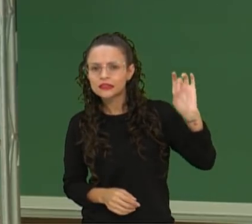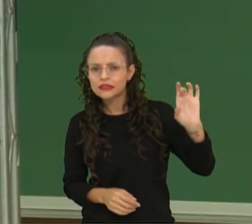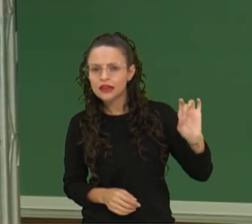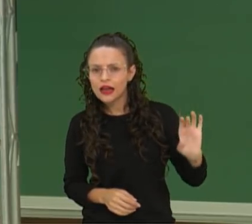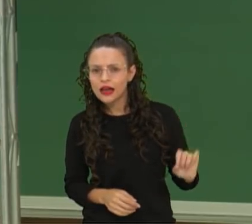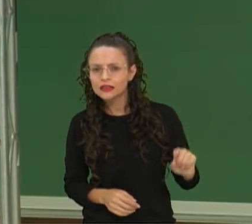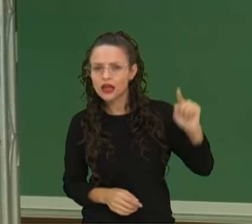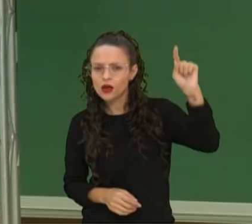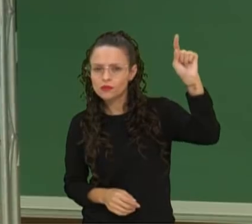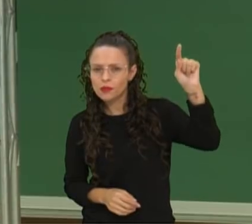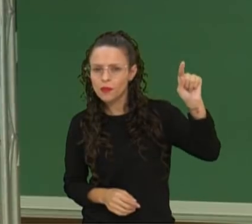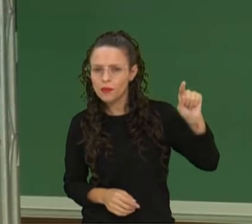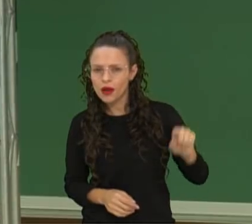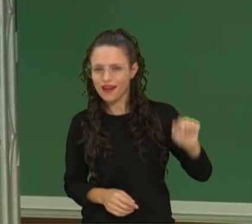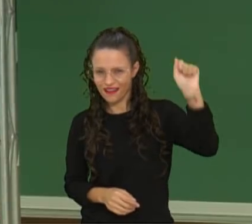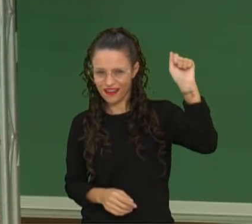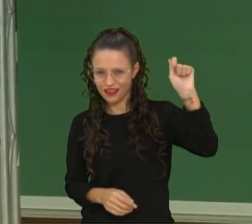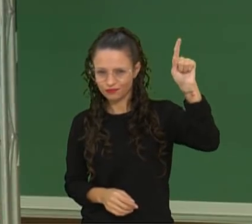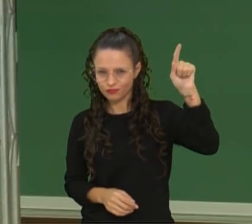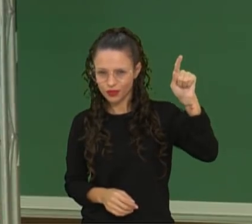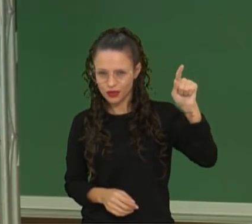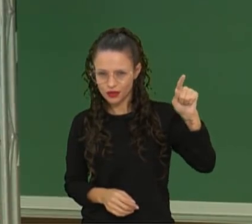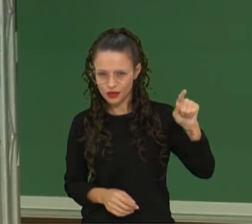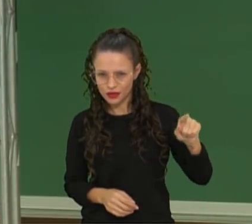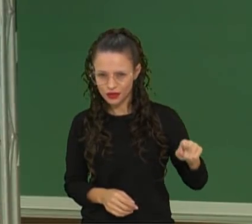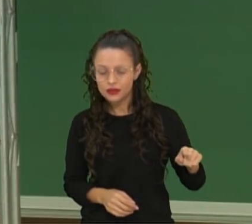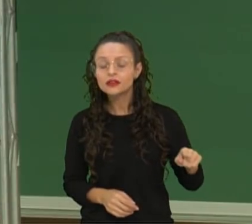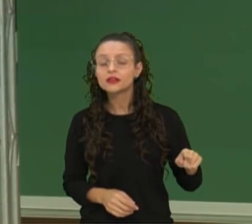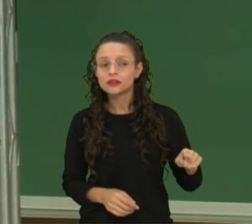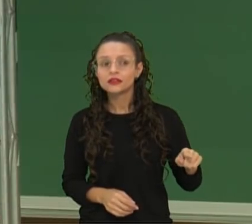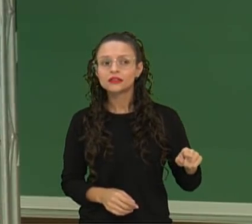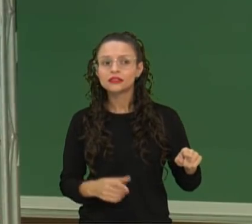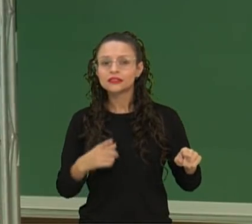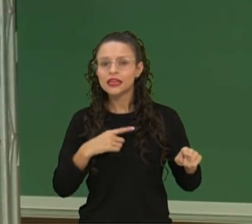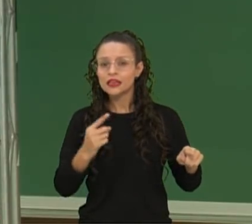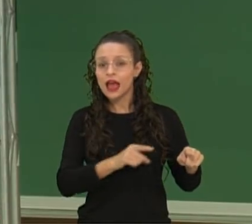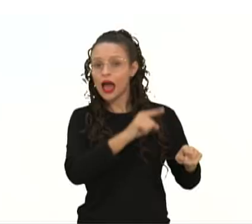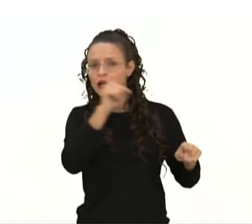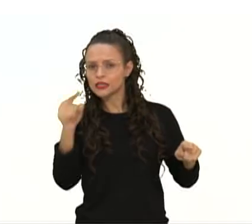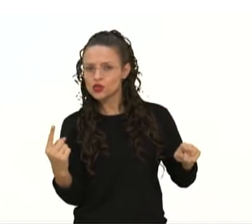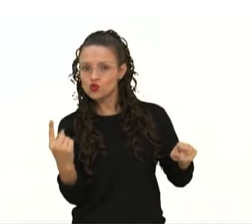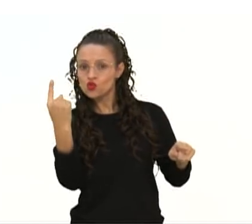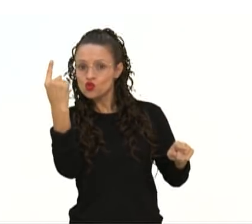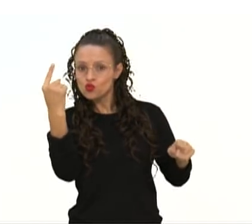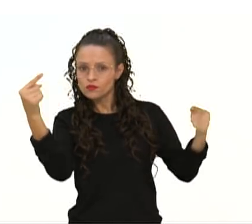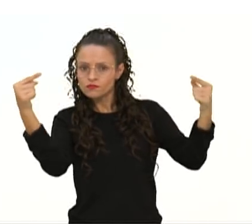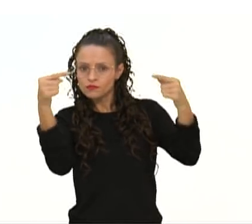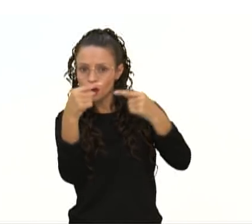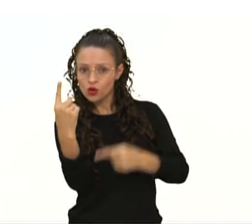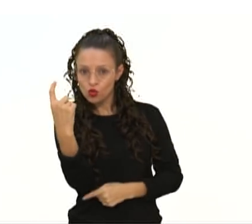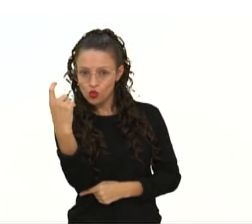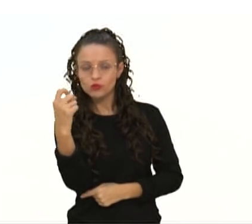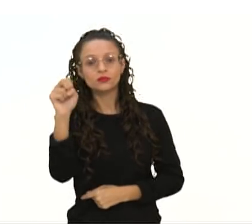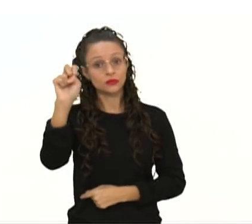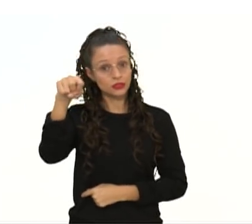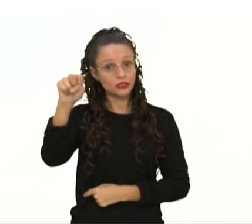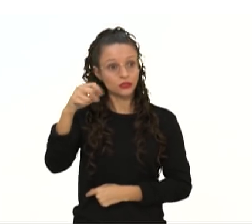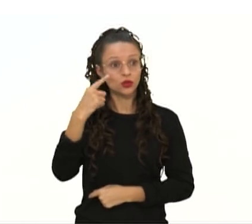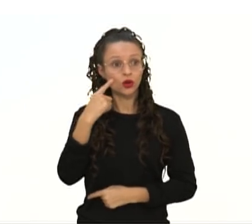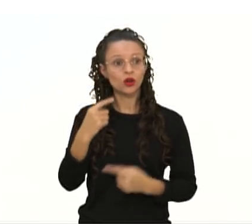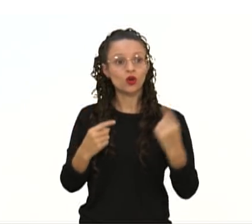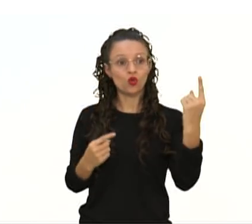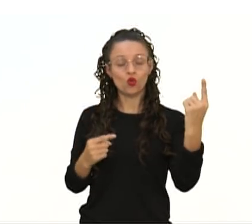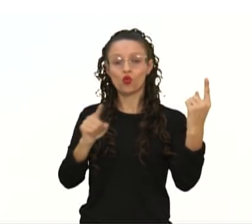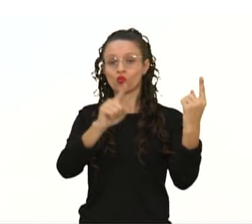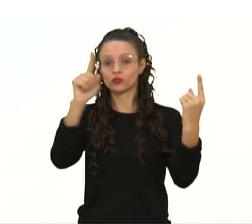primeiro conjunto de partida, para cada elemento aqui tem um único correspondente lá? Sim, né? O 1